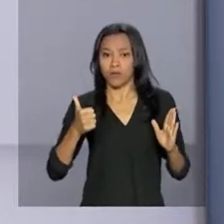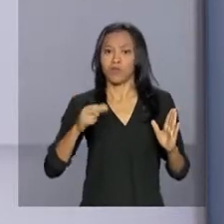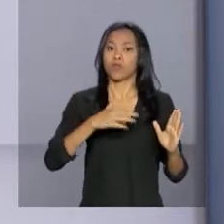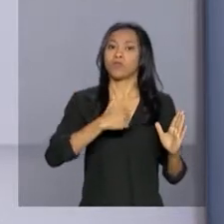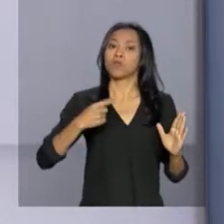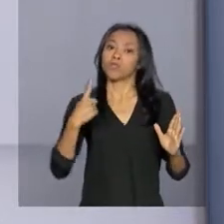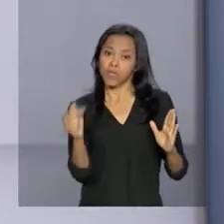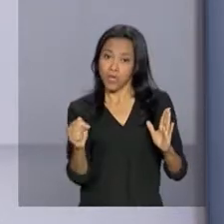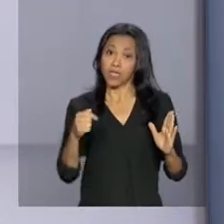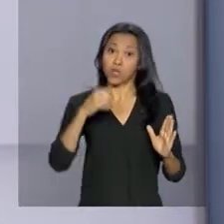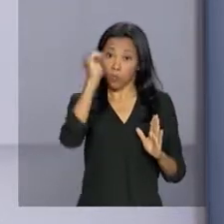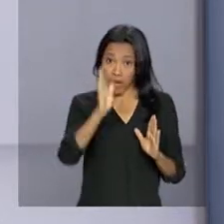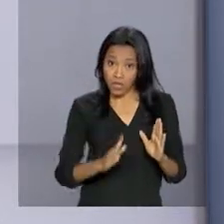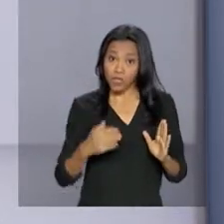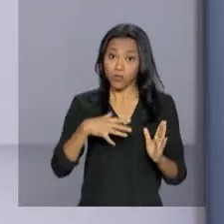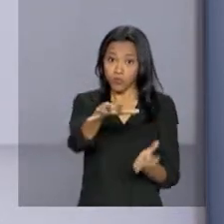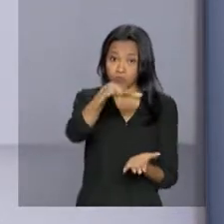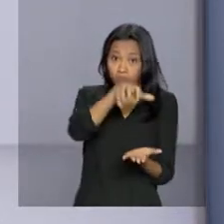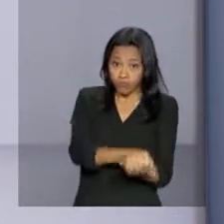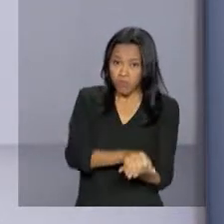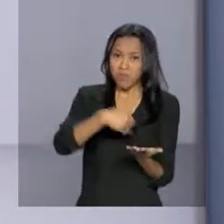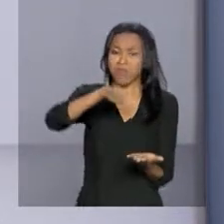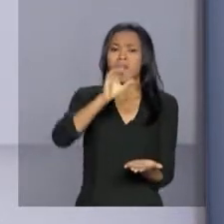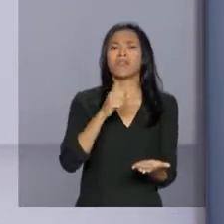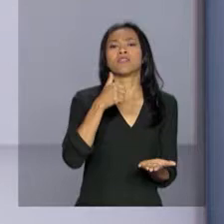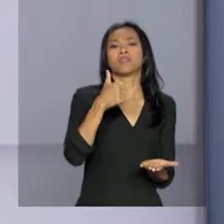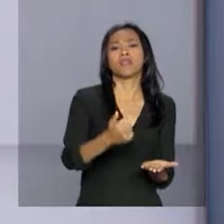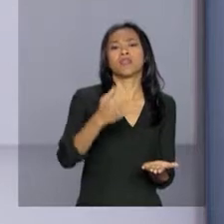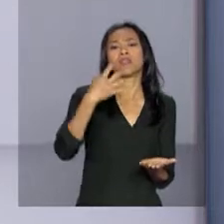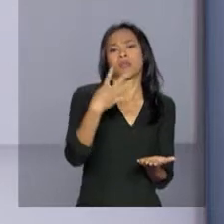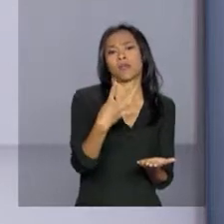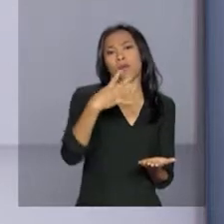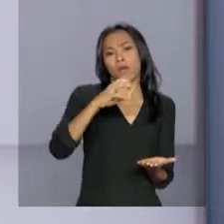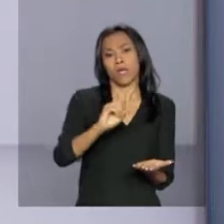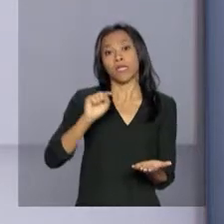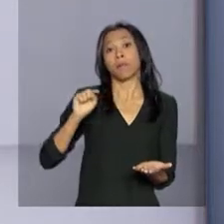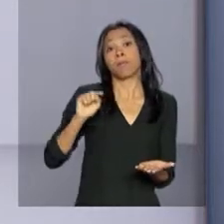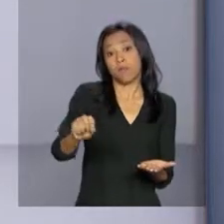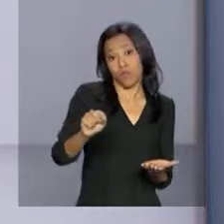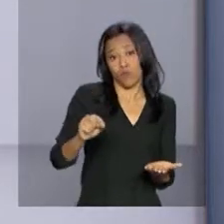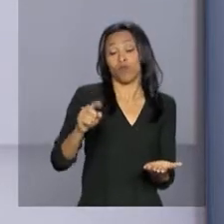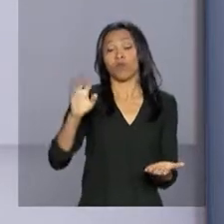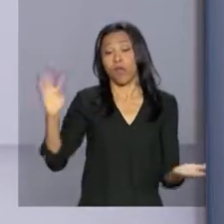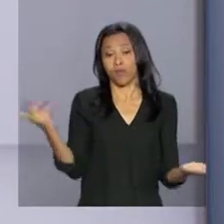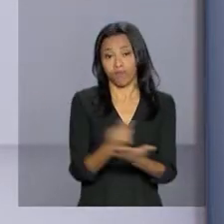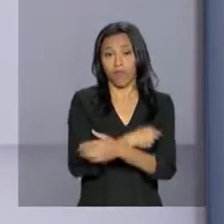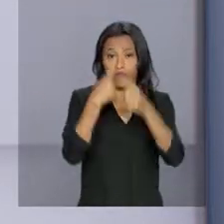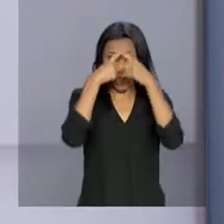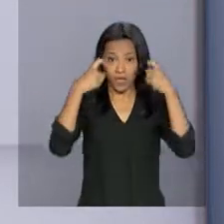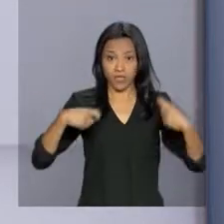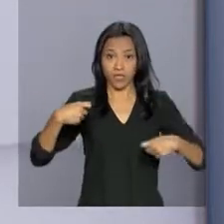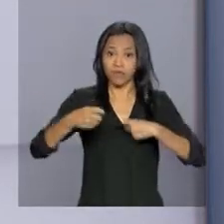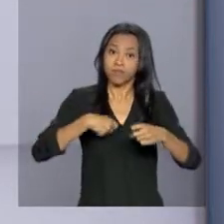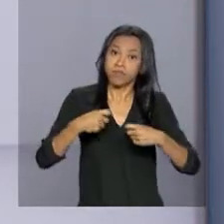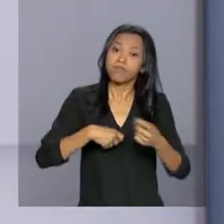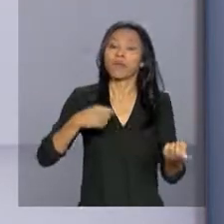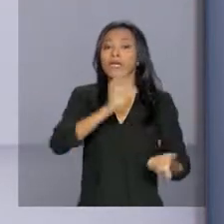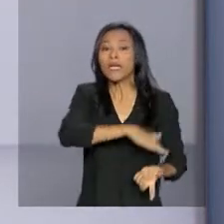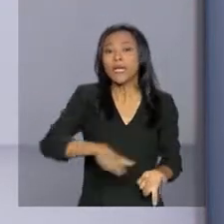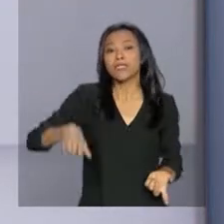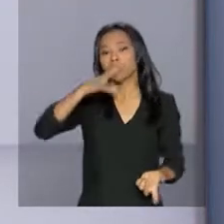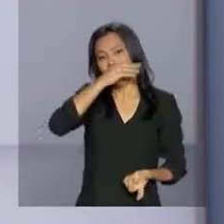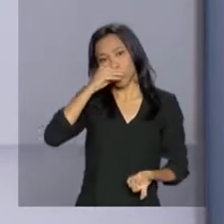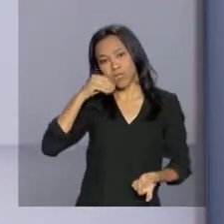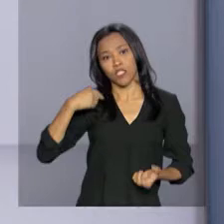o Brasil registrou mais de 140 mil casos de violência sexual contra crianças e adolescentes. Para discutir esse